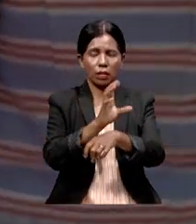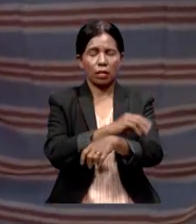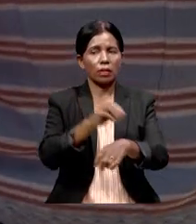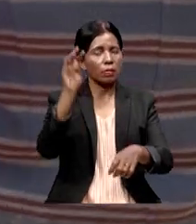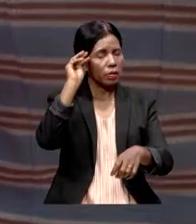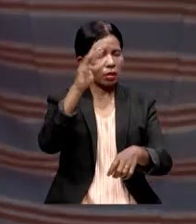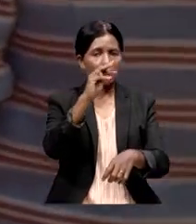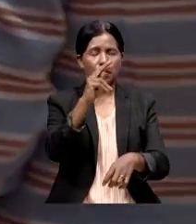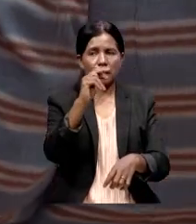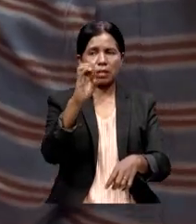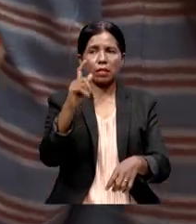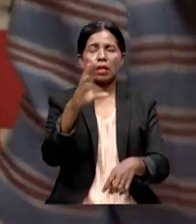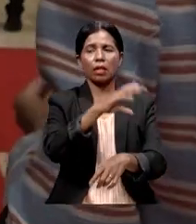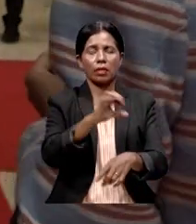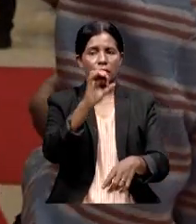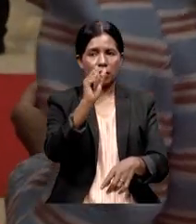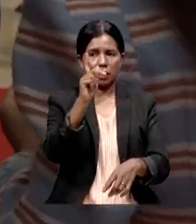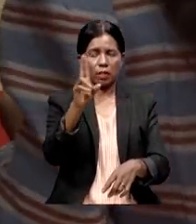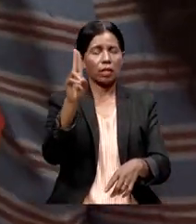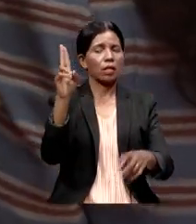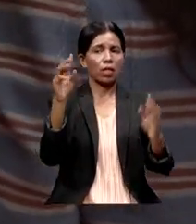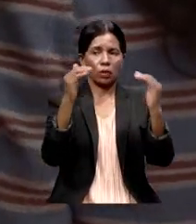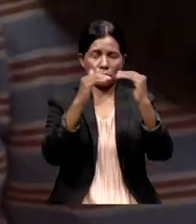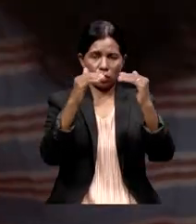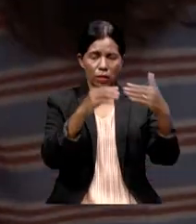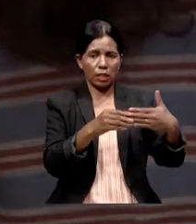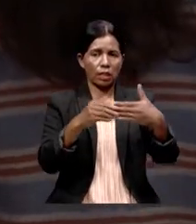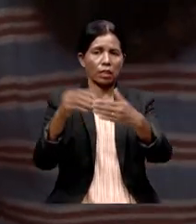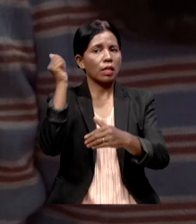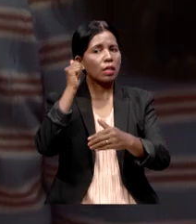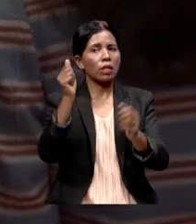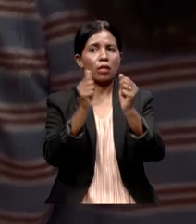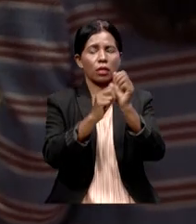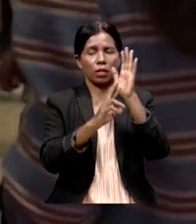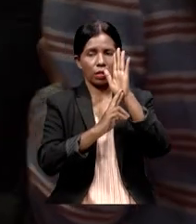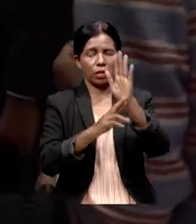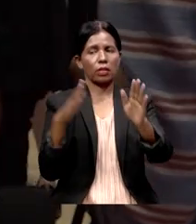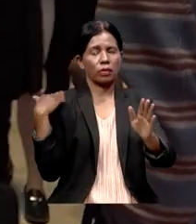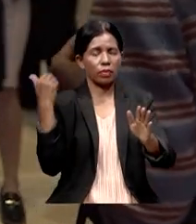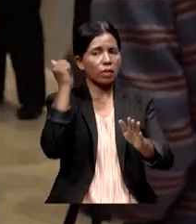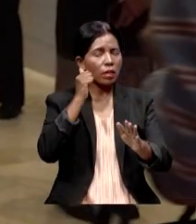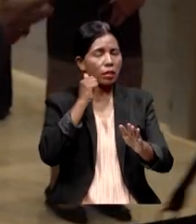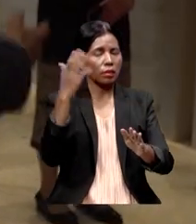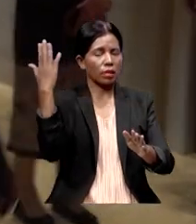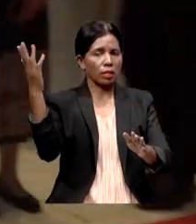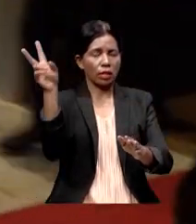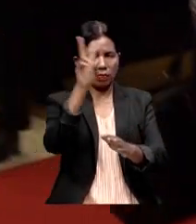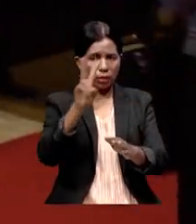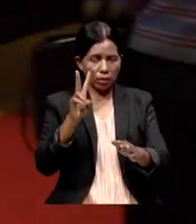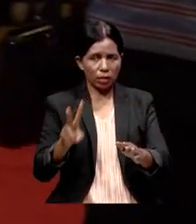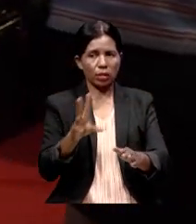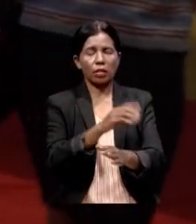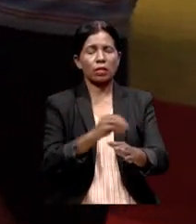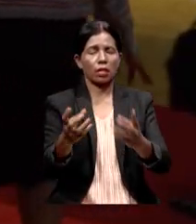Ministro Turismo e no Ambiente, Francisco Albodilei, e encontro líder Cira ASEAN, o representante de Juventude ASEAN, IHA Vietnã,